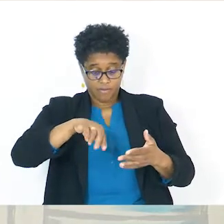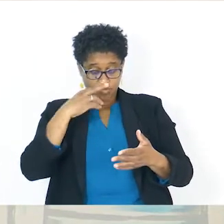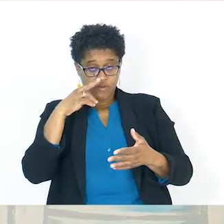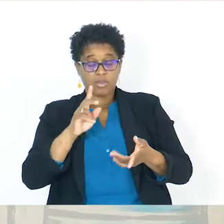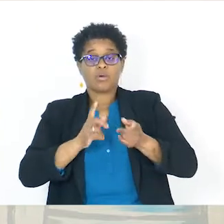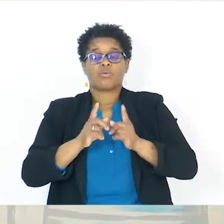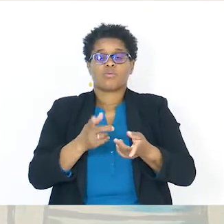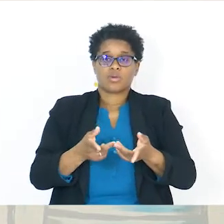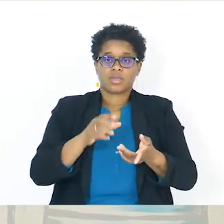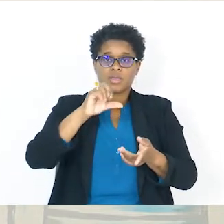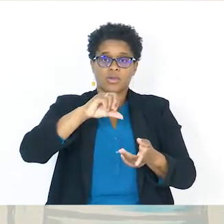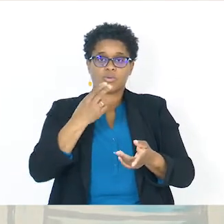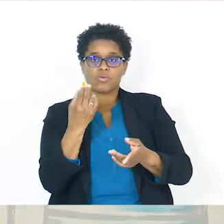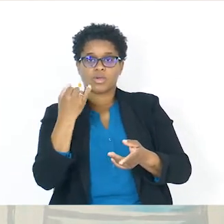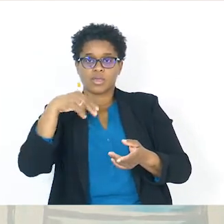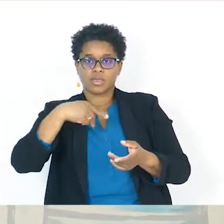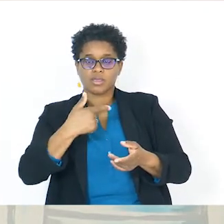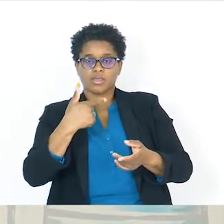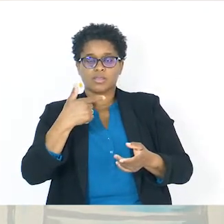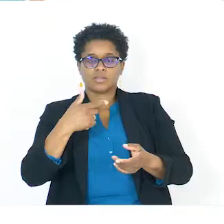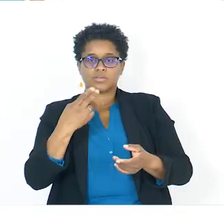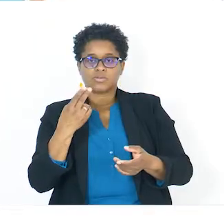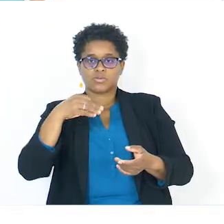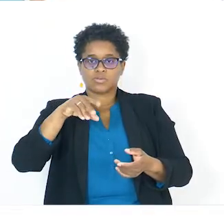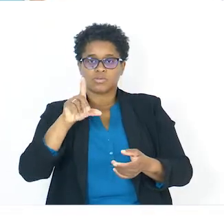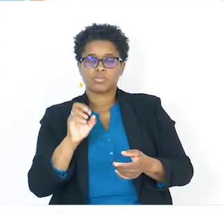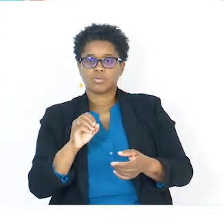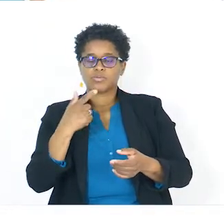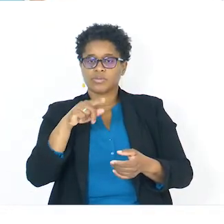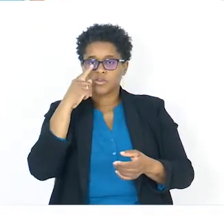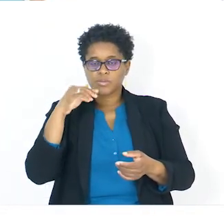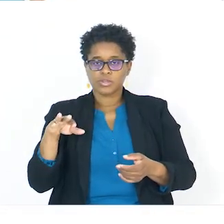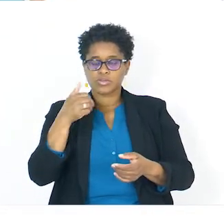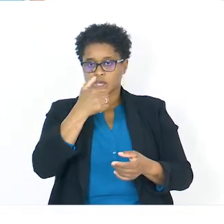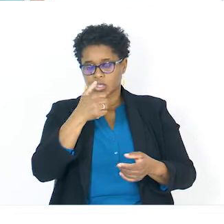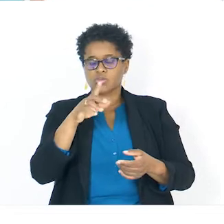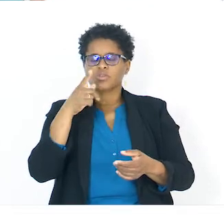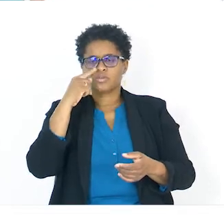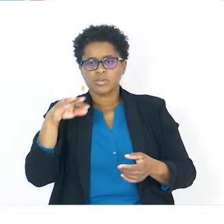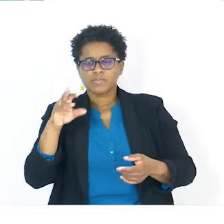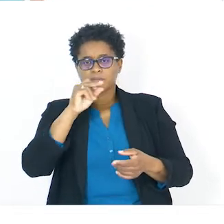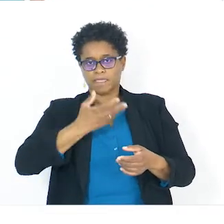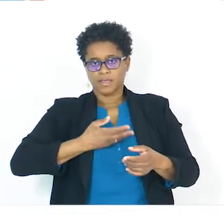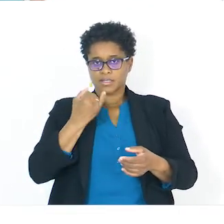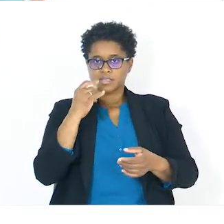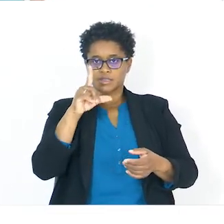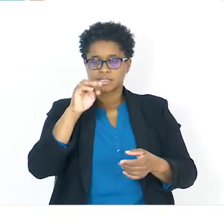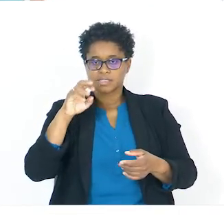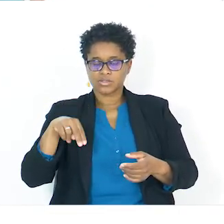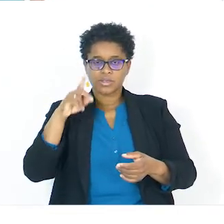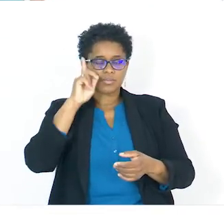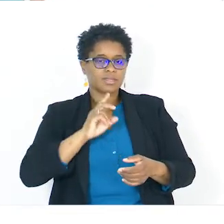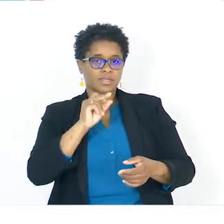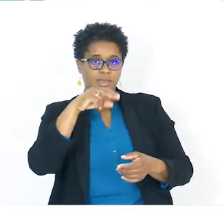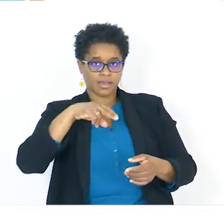ver o que significa o quíntuplo. Bem, temos o menino Adilson e a menina Ana. O